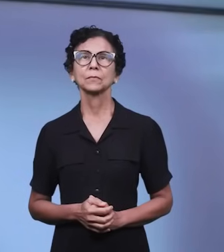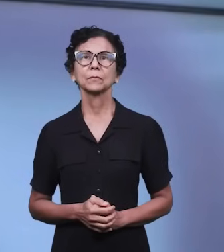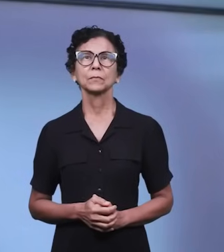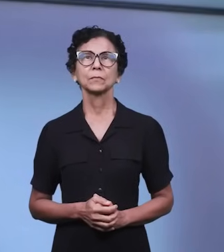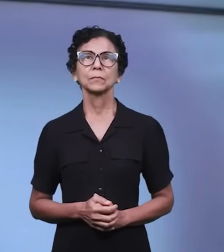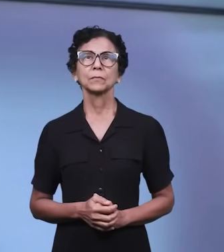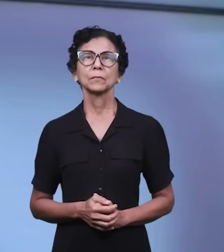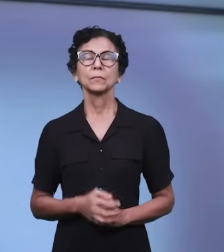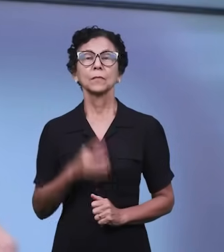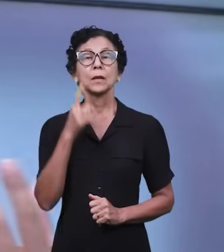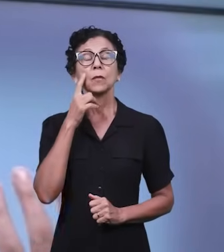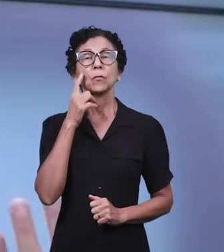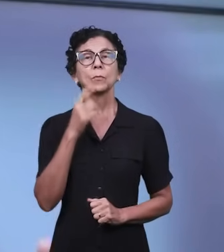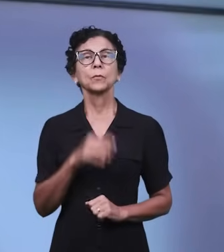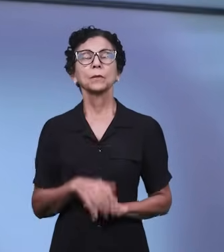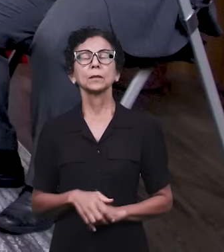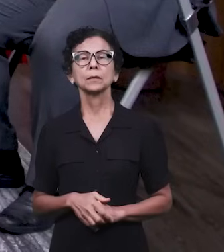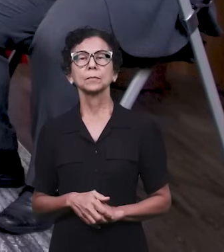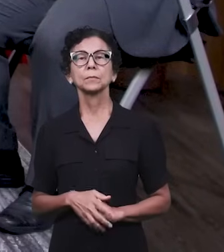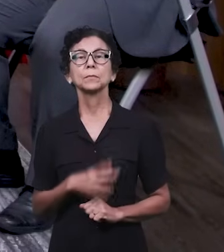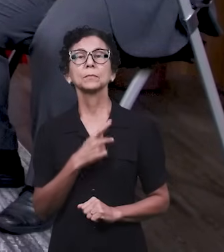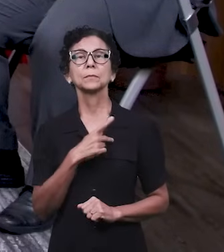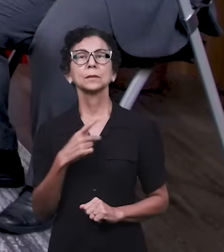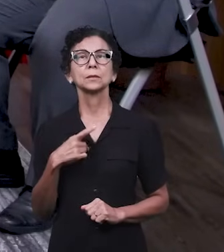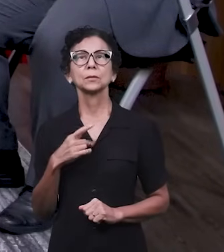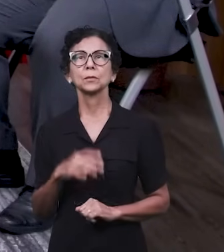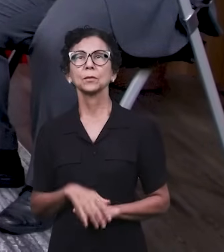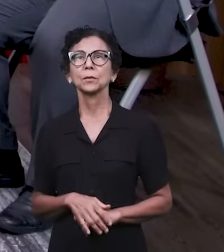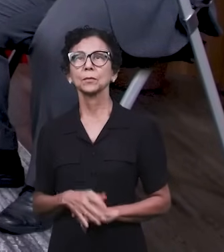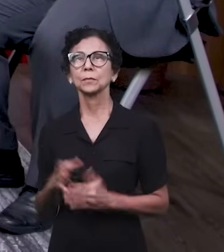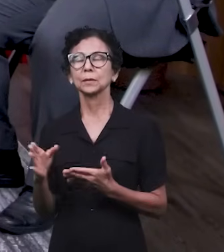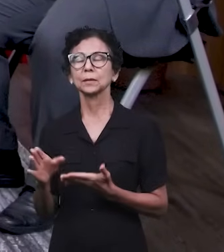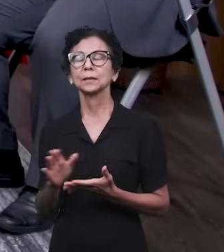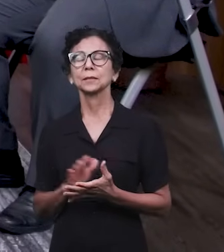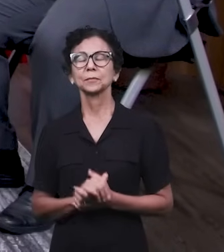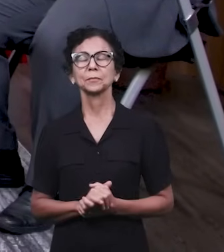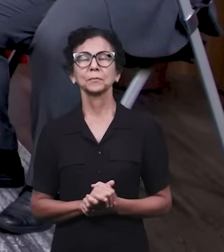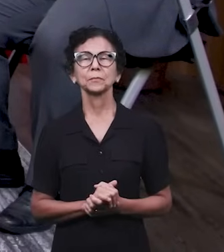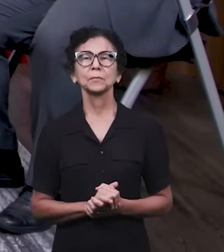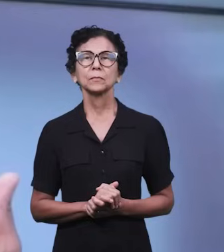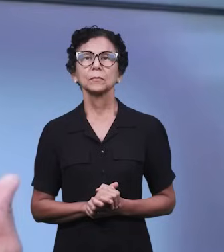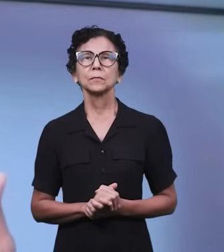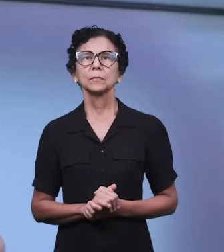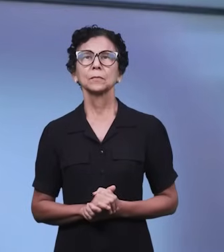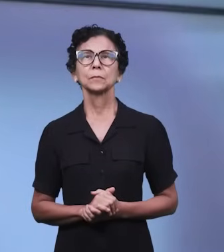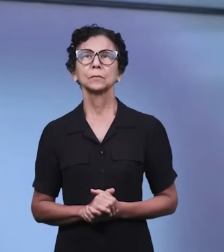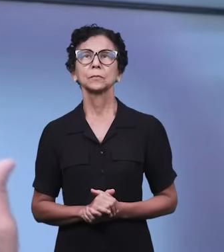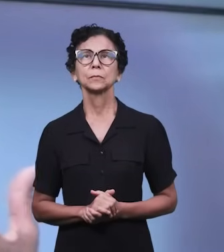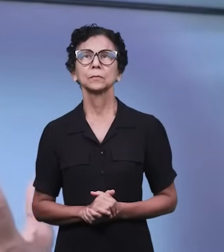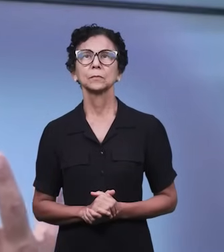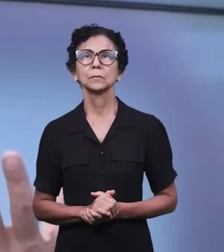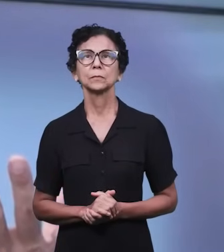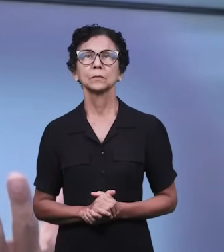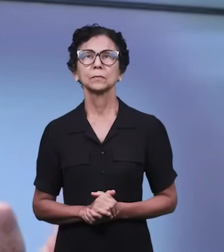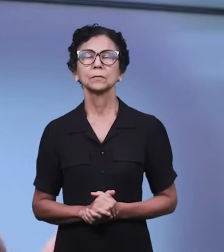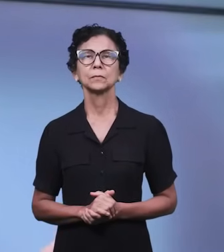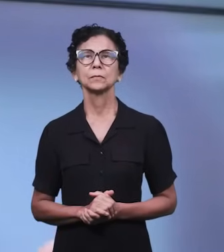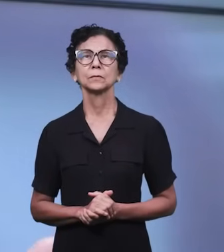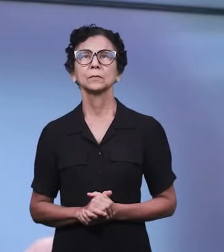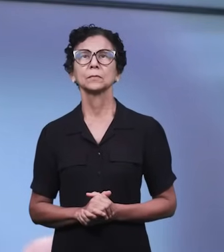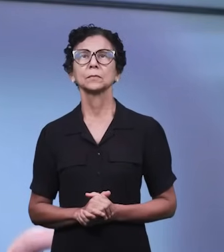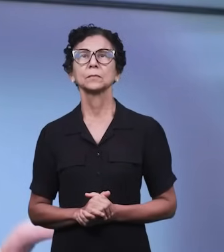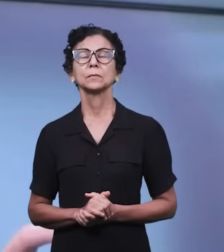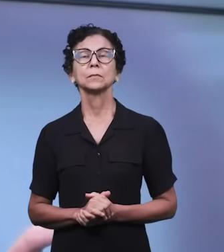pastor Helber. Nós já passamos por essa experiência de cursar uma graduação. É uma grande